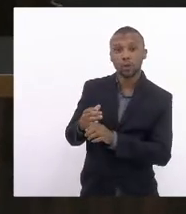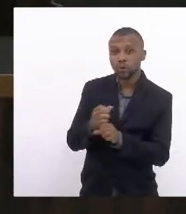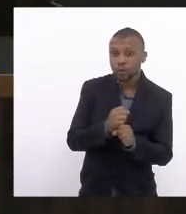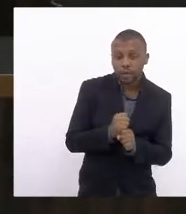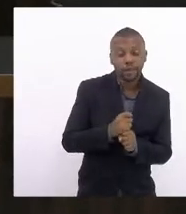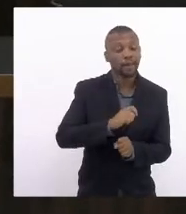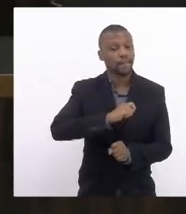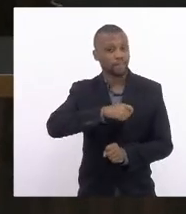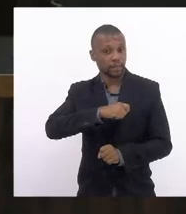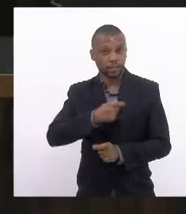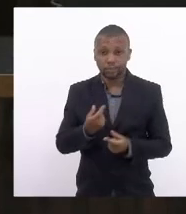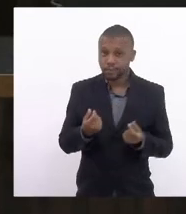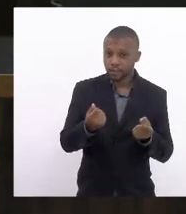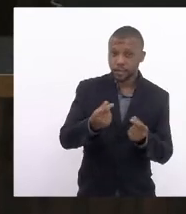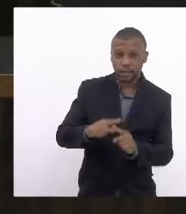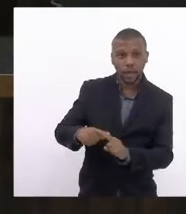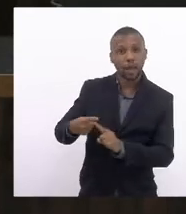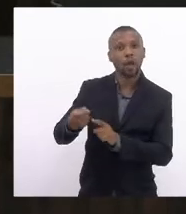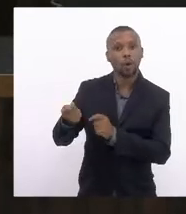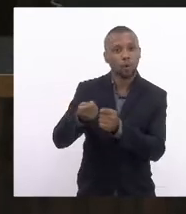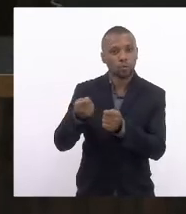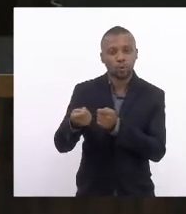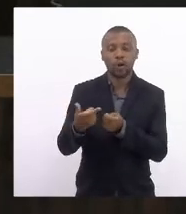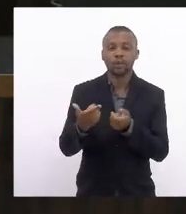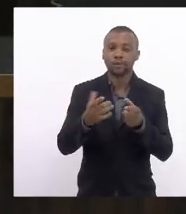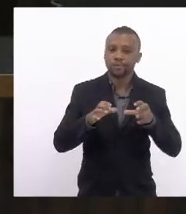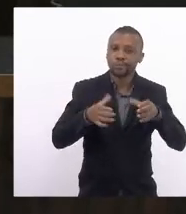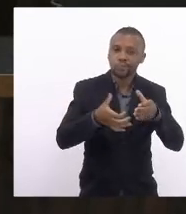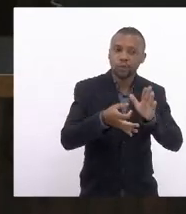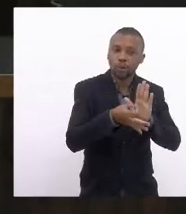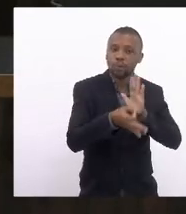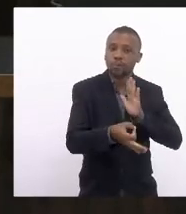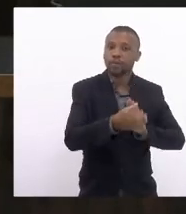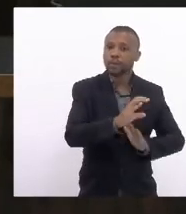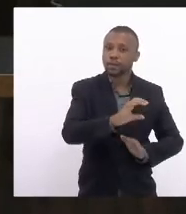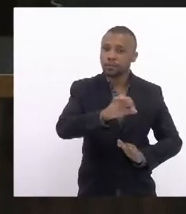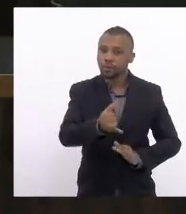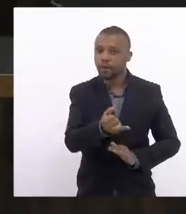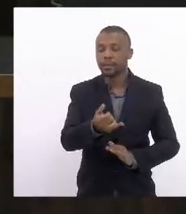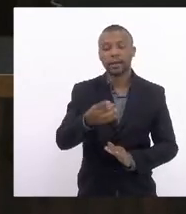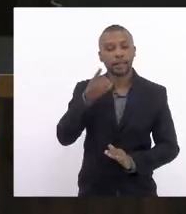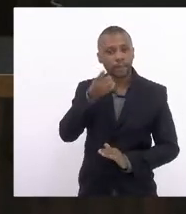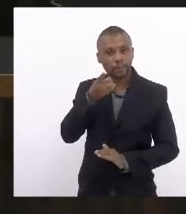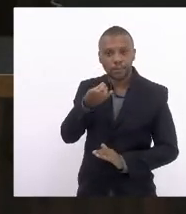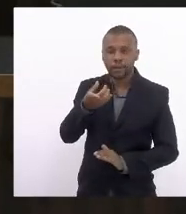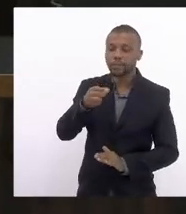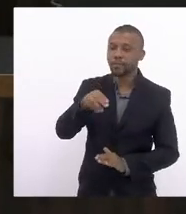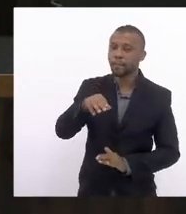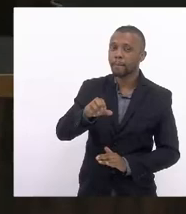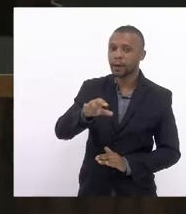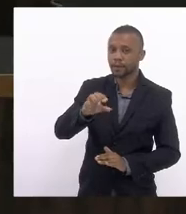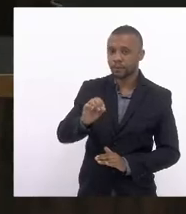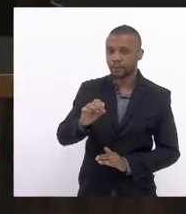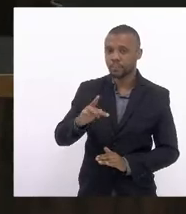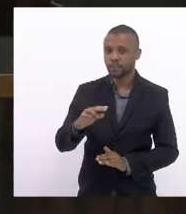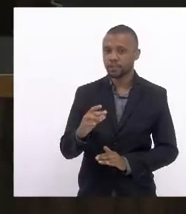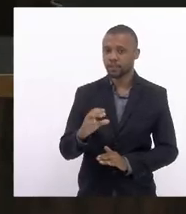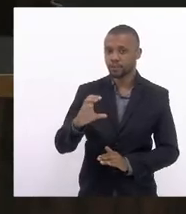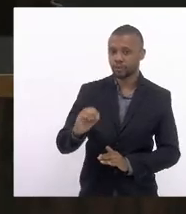Capitalização Financeira e Controle. Para emitir parecer pela CCJ, deputado Márcio Pacheco.